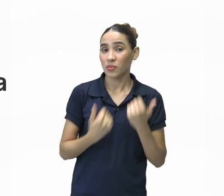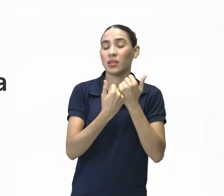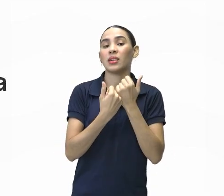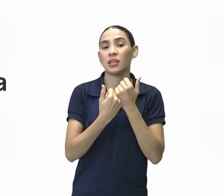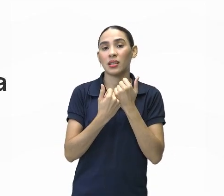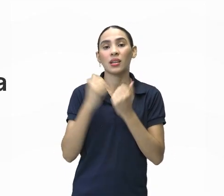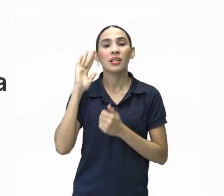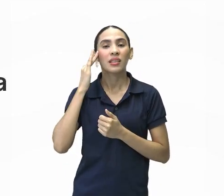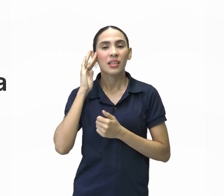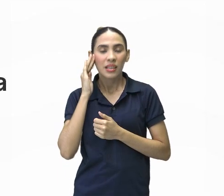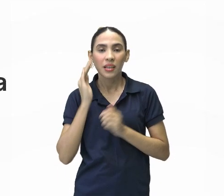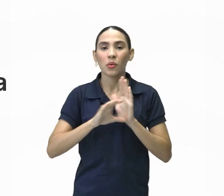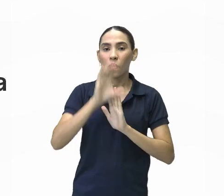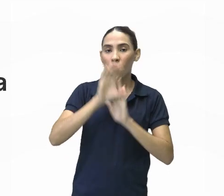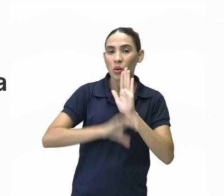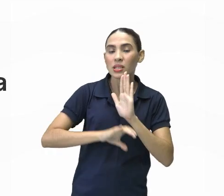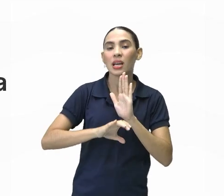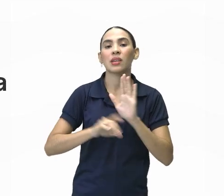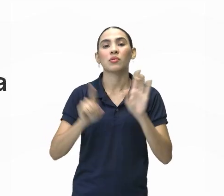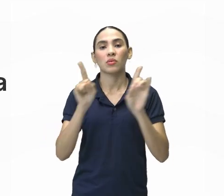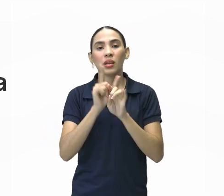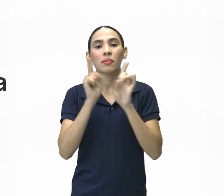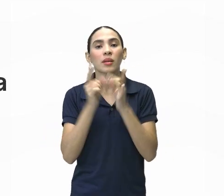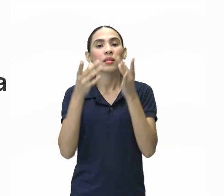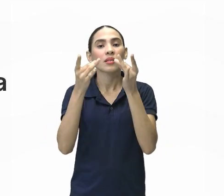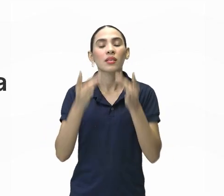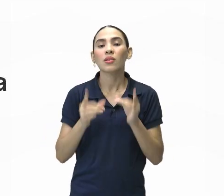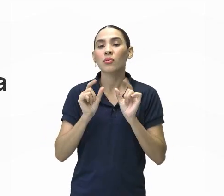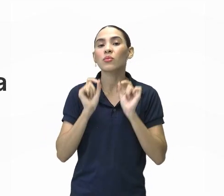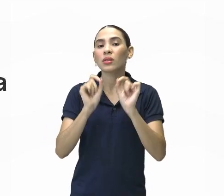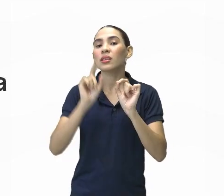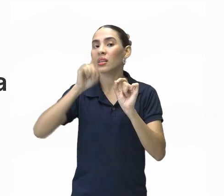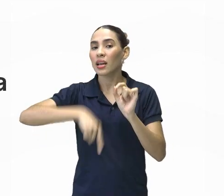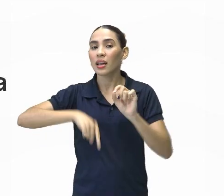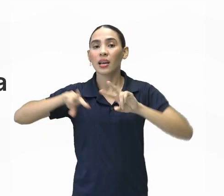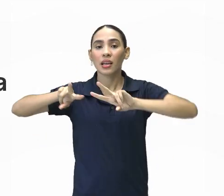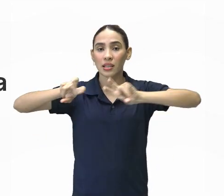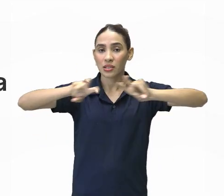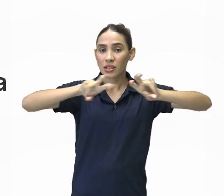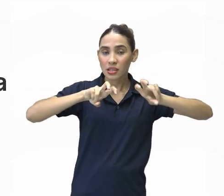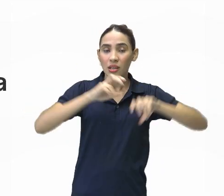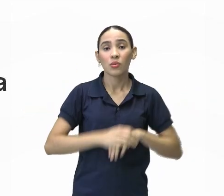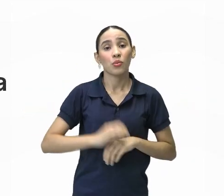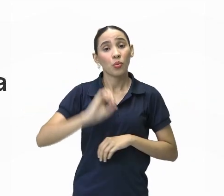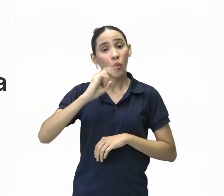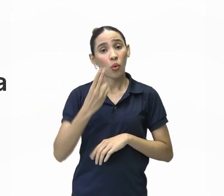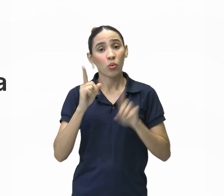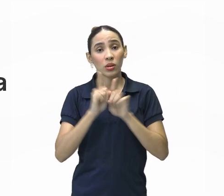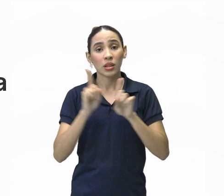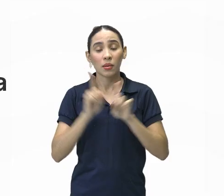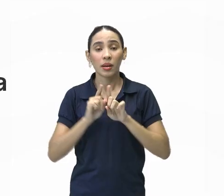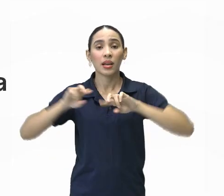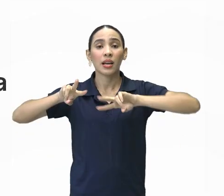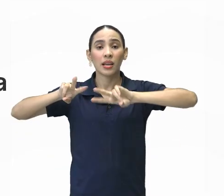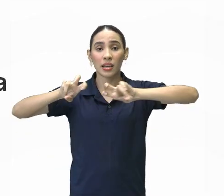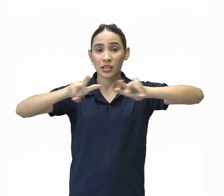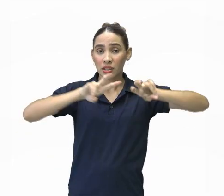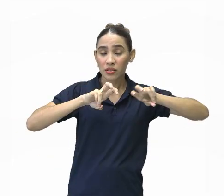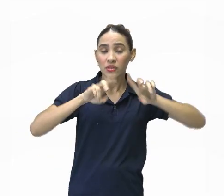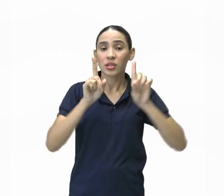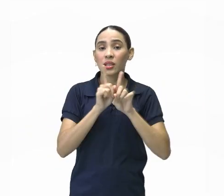reforçar o conceito, a definição do que é extração ou